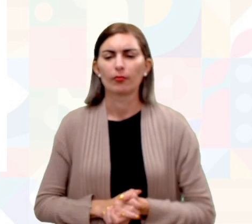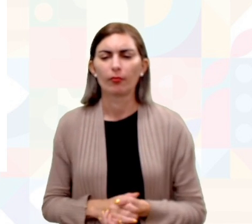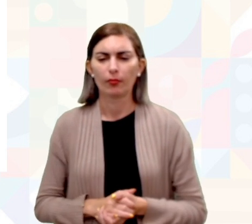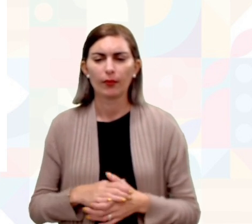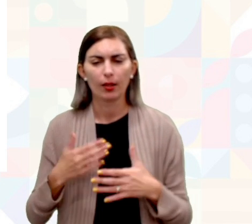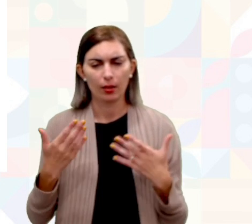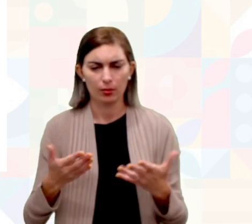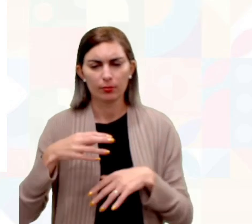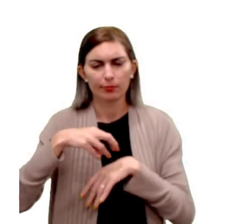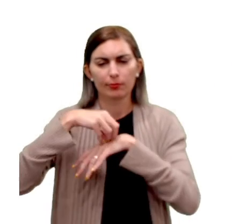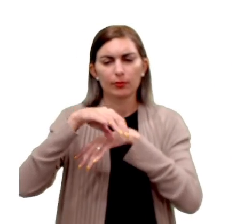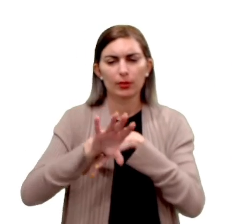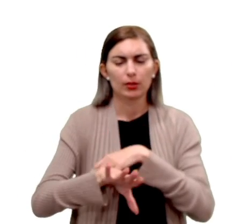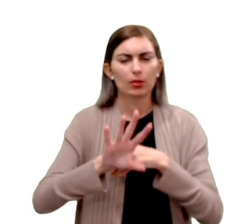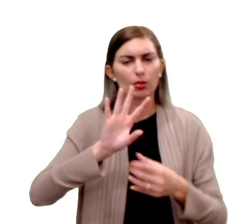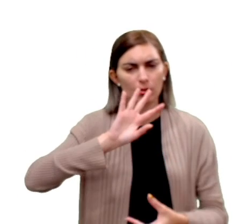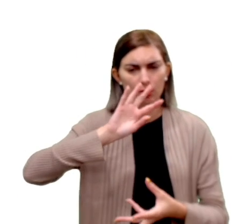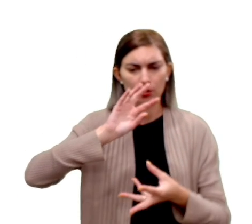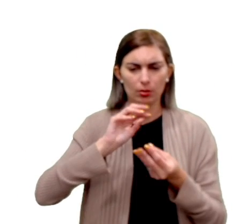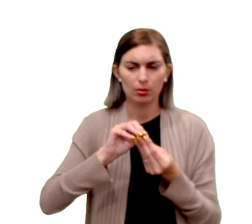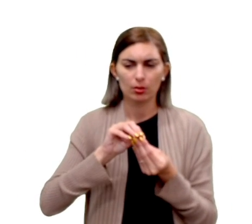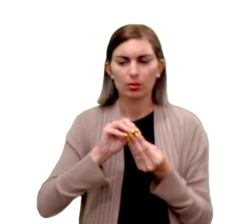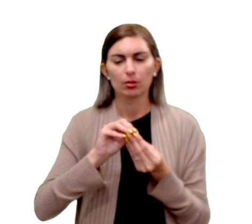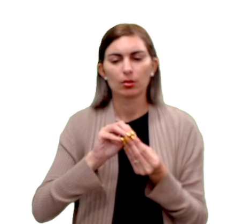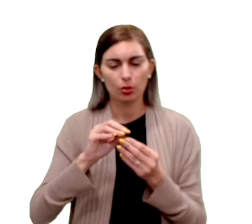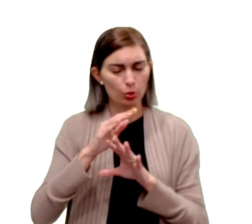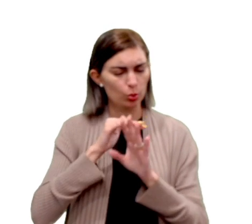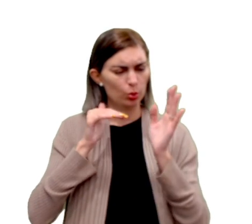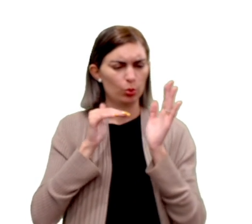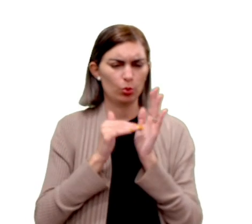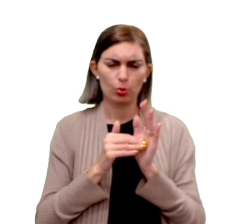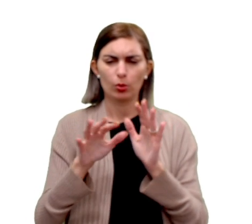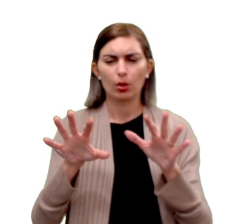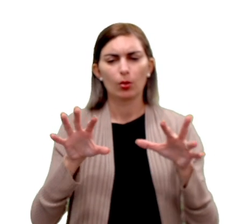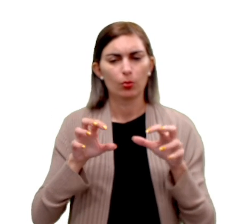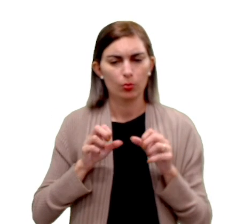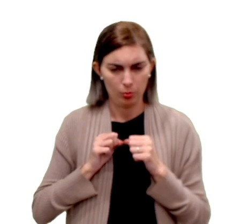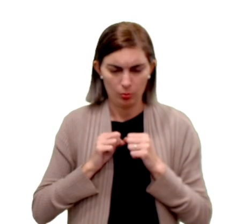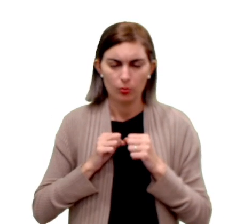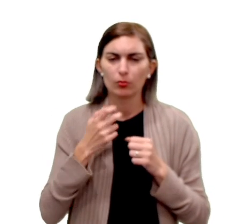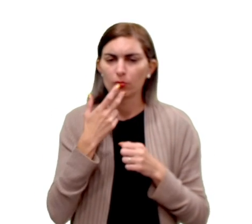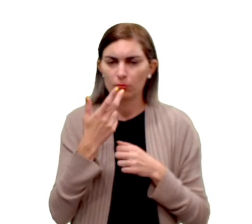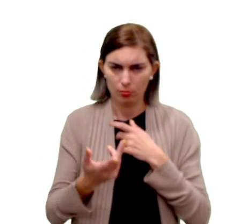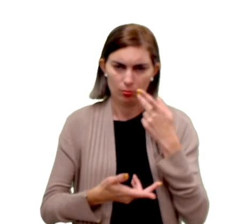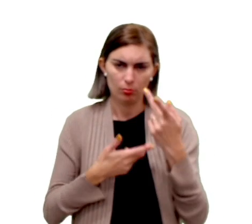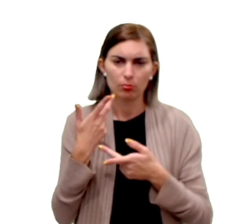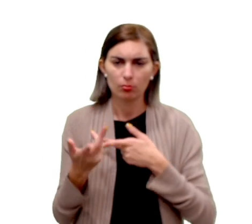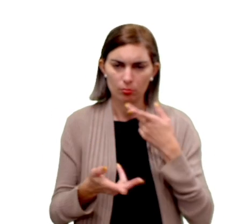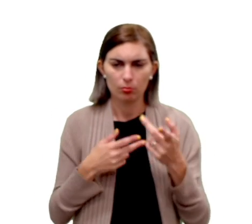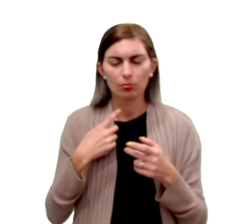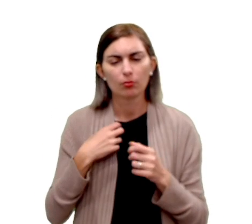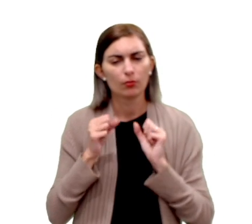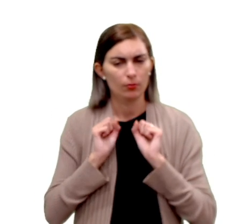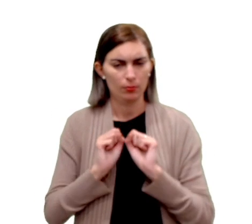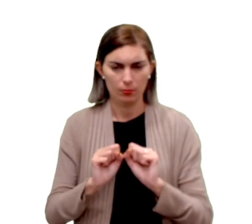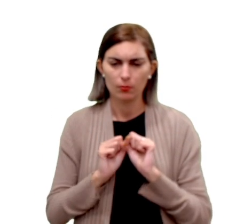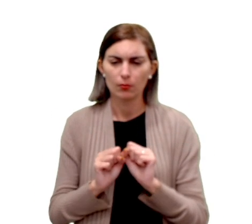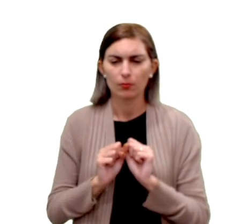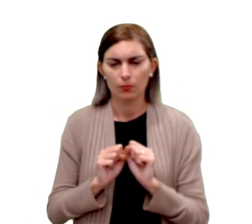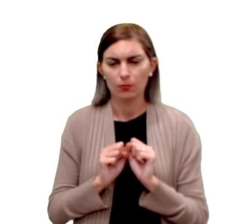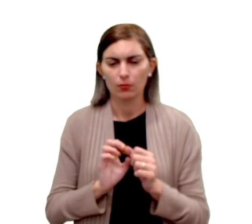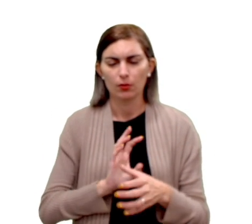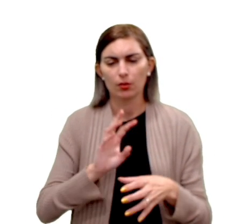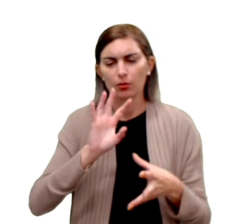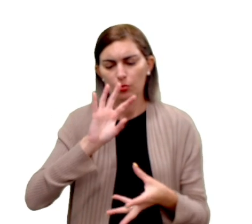E trazendo aí uma síntese, né? Toda essa contaminação que a gente vem falando, essa intoxicação, ela pode ser, né, em